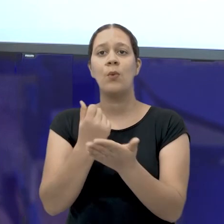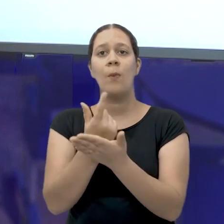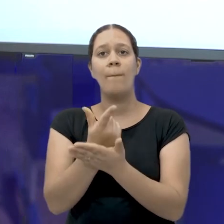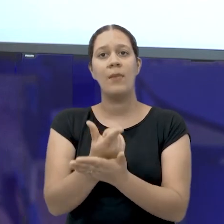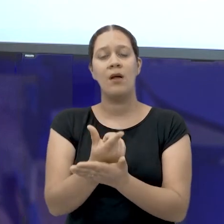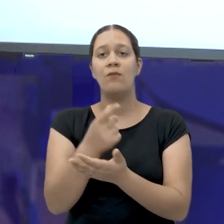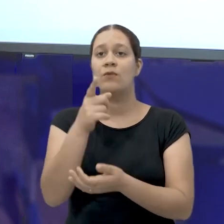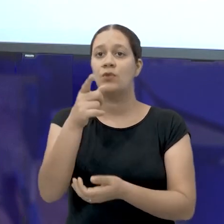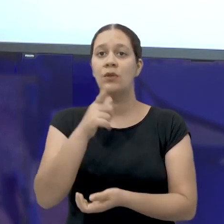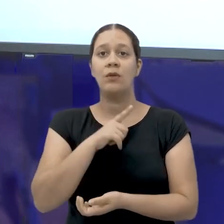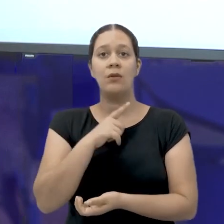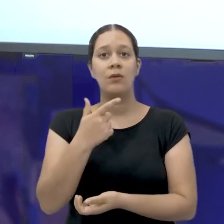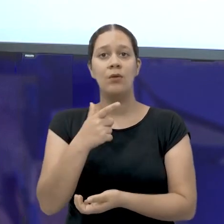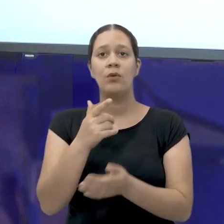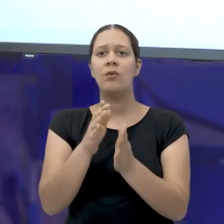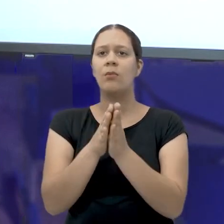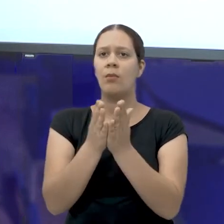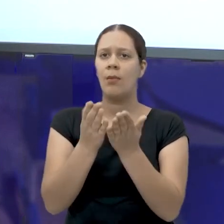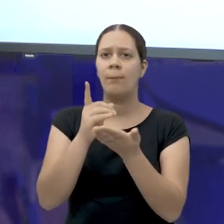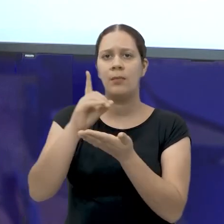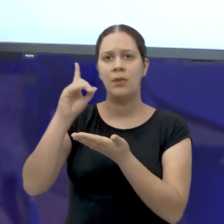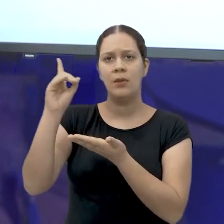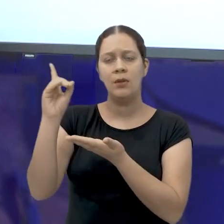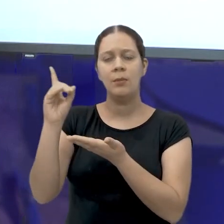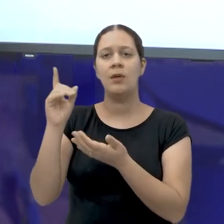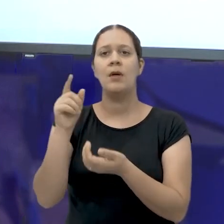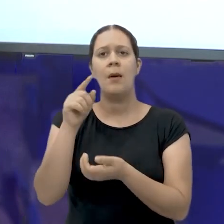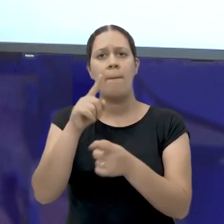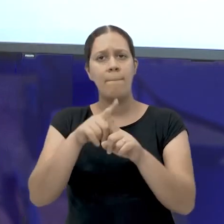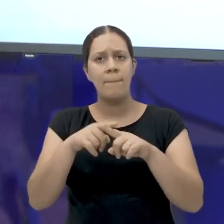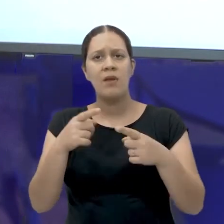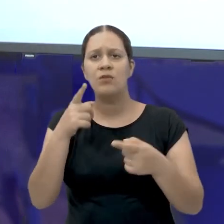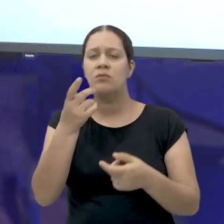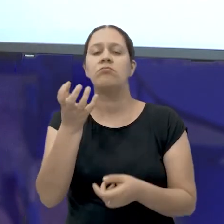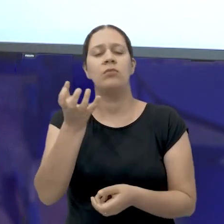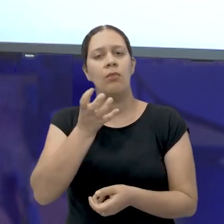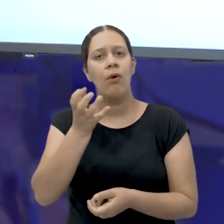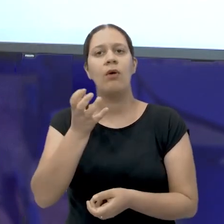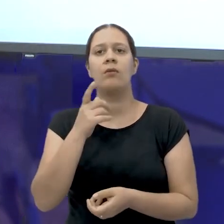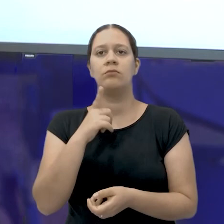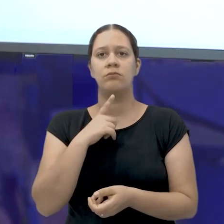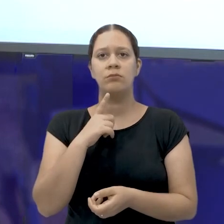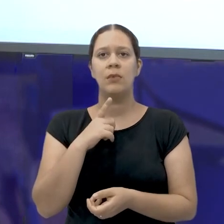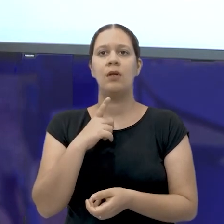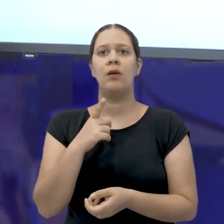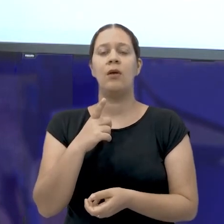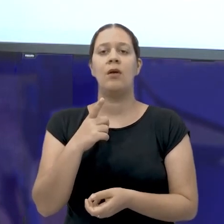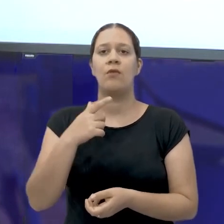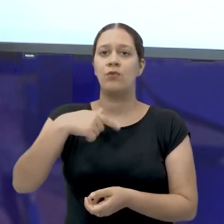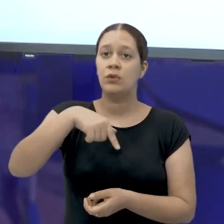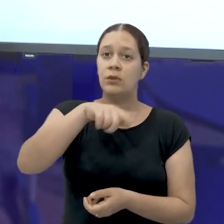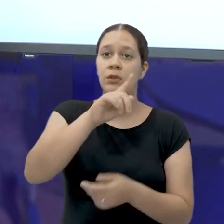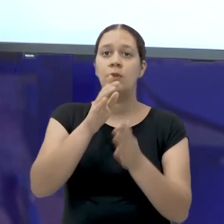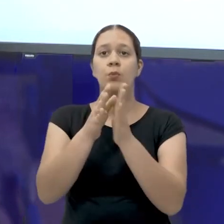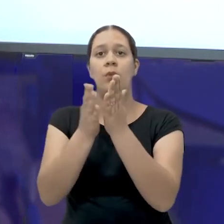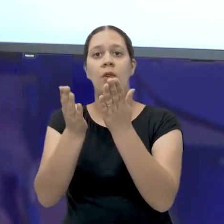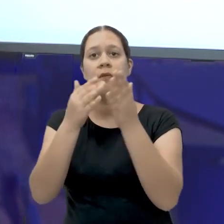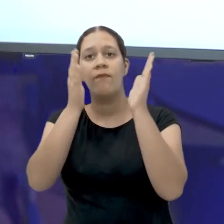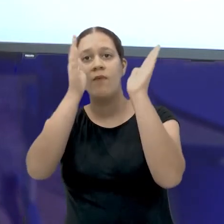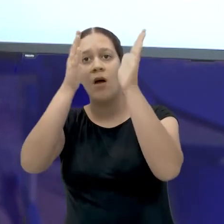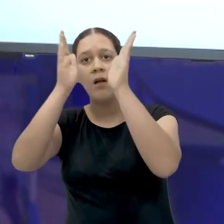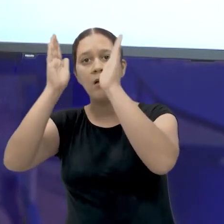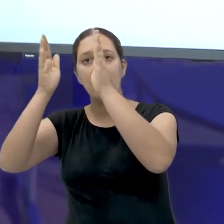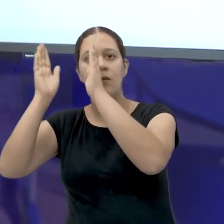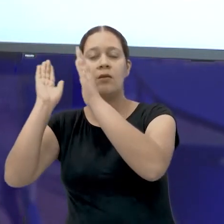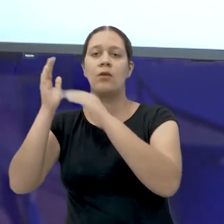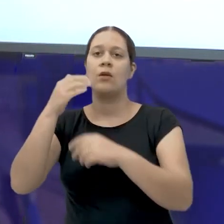não tem uma Bíblia, por exemplo, e diz, eu quero ter uma Bíblia, o livro sagrado dos cristãos, basta você ir numa livraria,